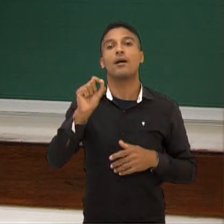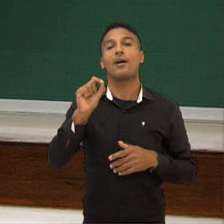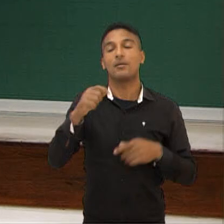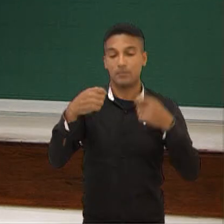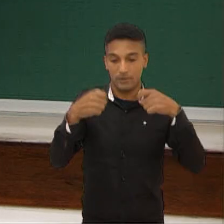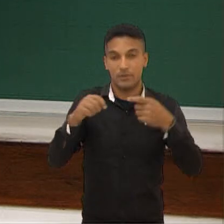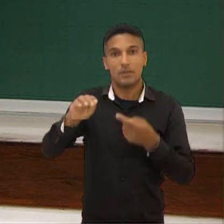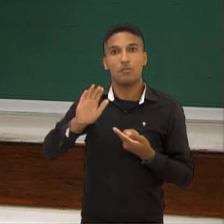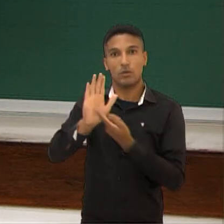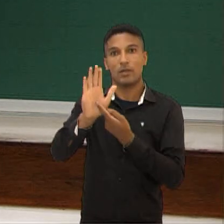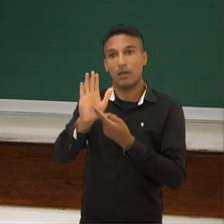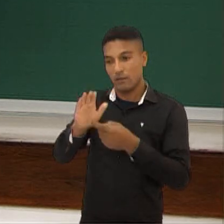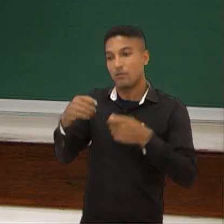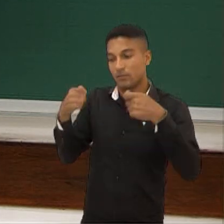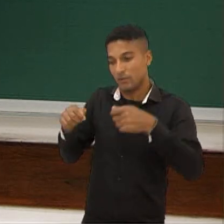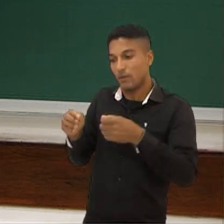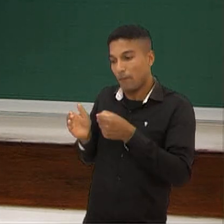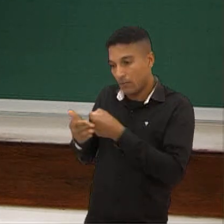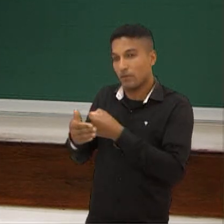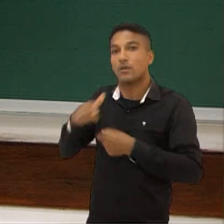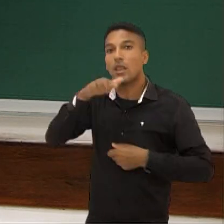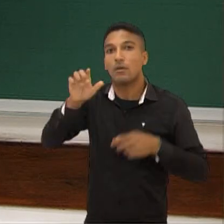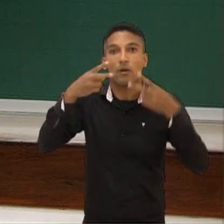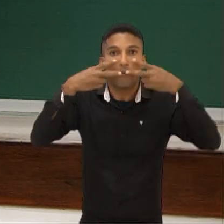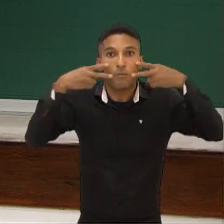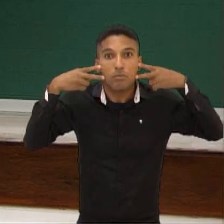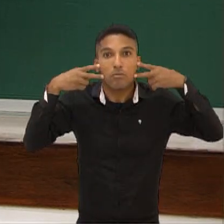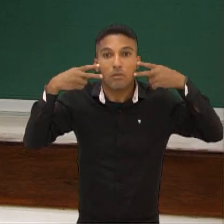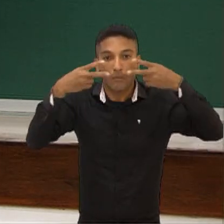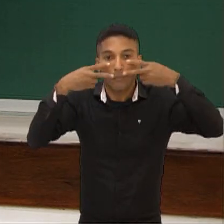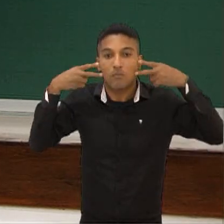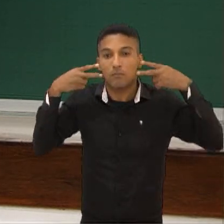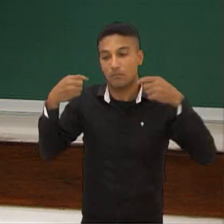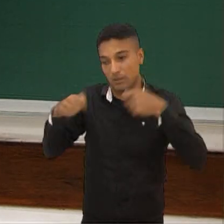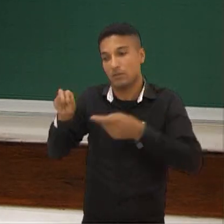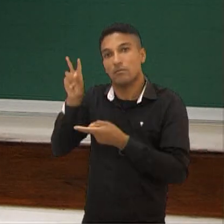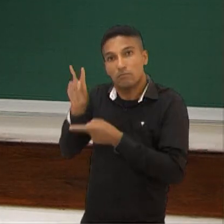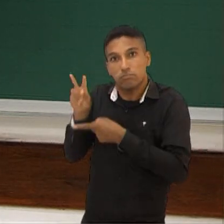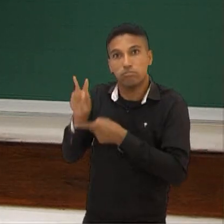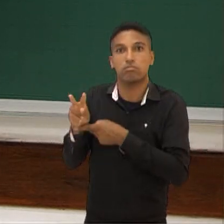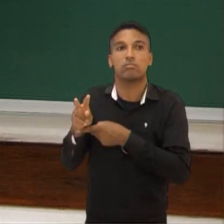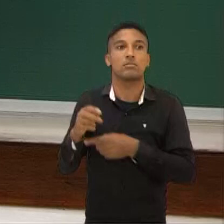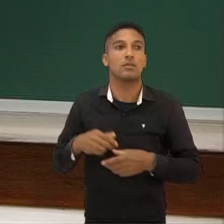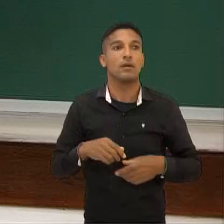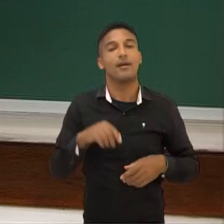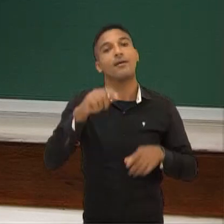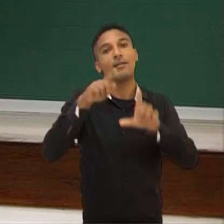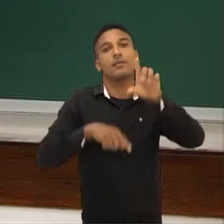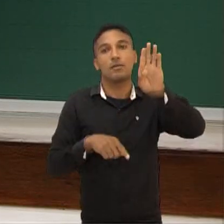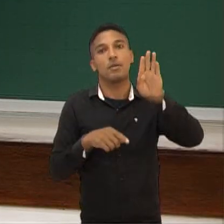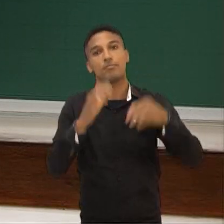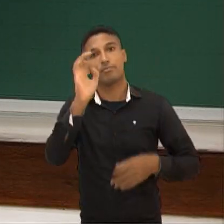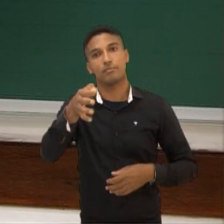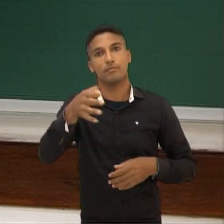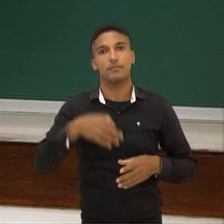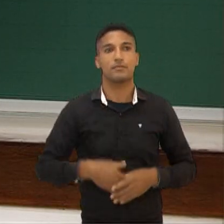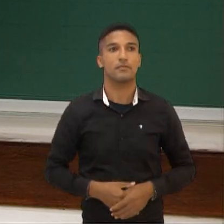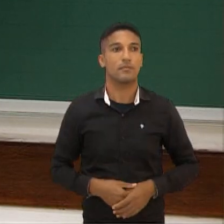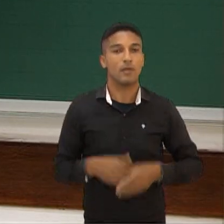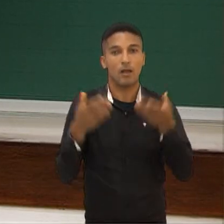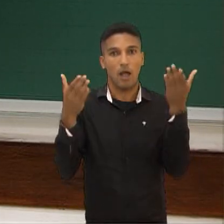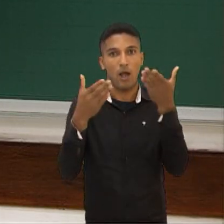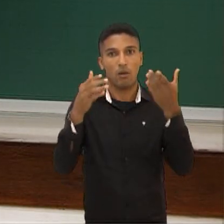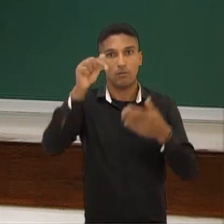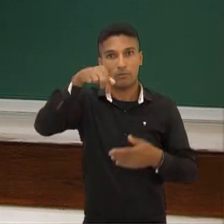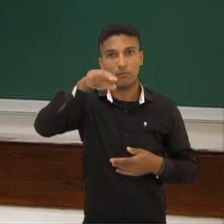de proteger as línguas indígenas. Então, é a letra B, a letra correta. Então, vamos a nosso quiz. Número